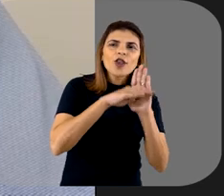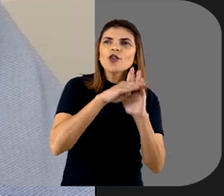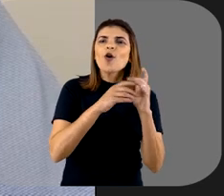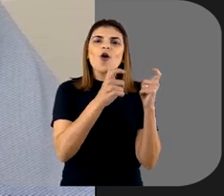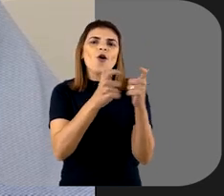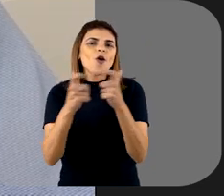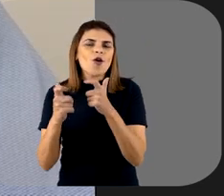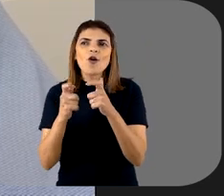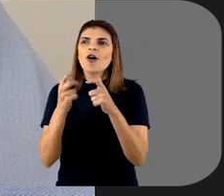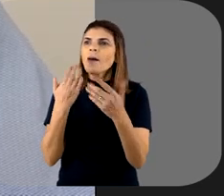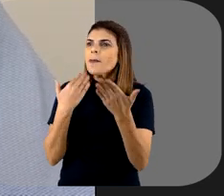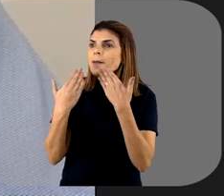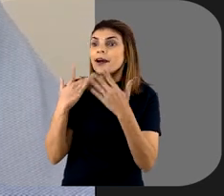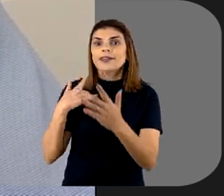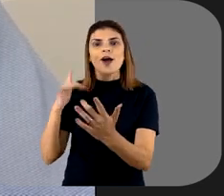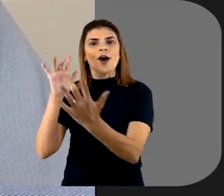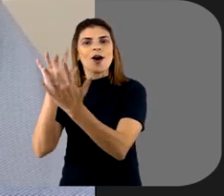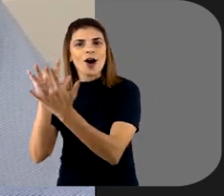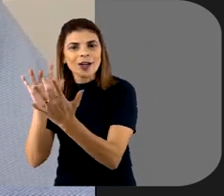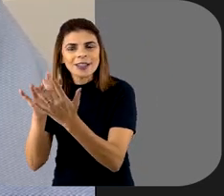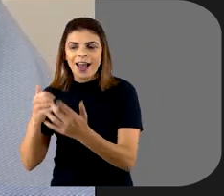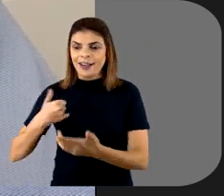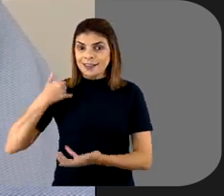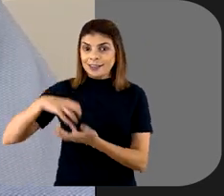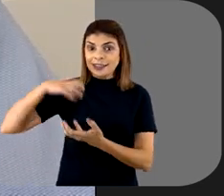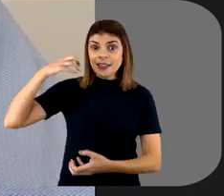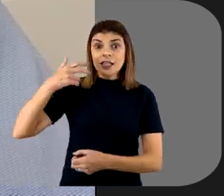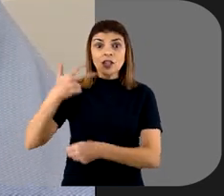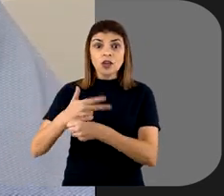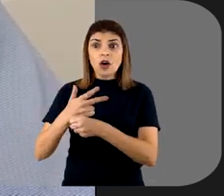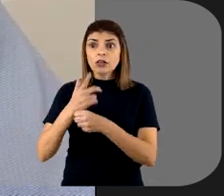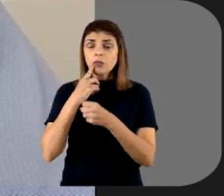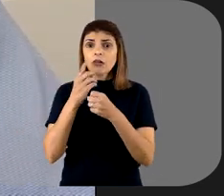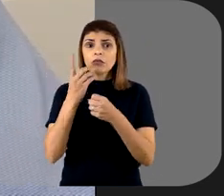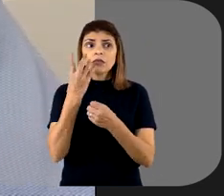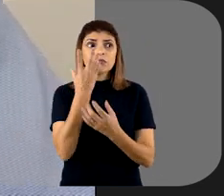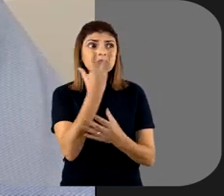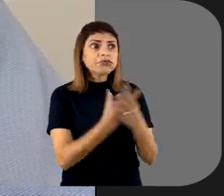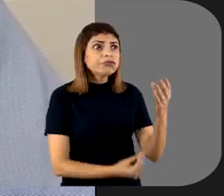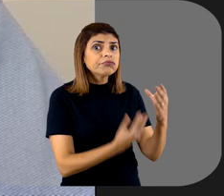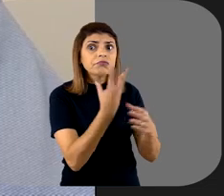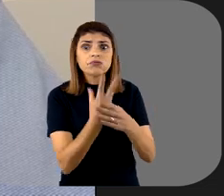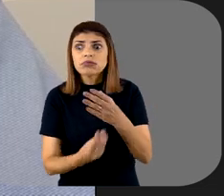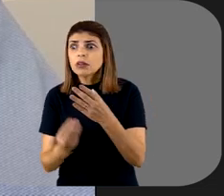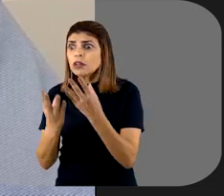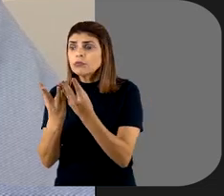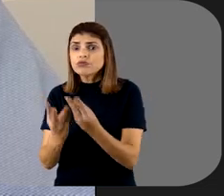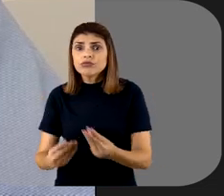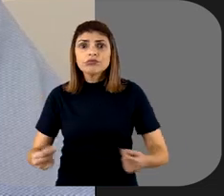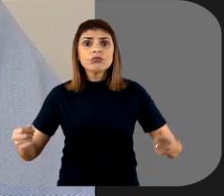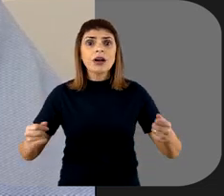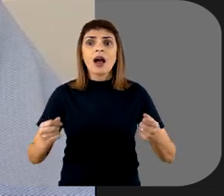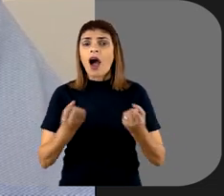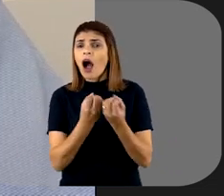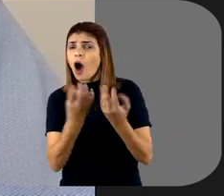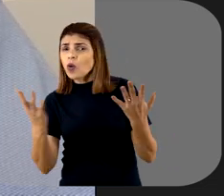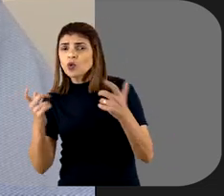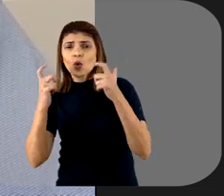elevador, por exemplo, que também estabelecia um contato com esses idosos, né? E em algumas